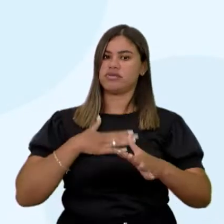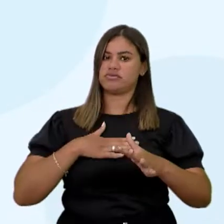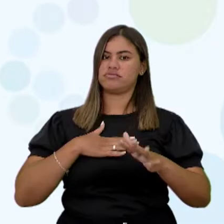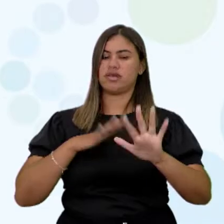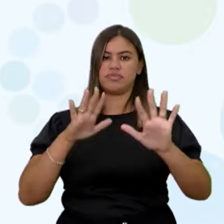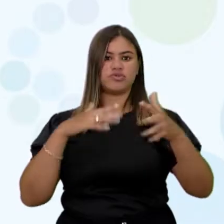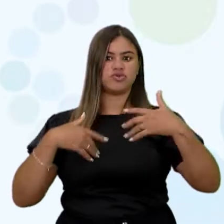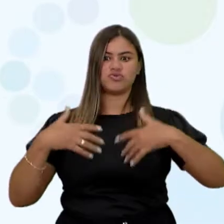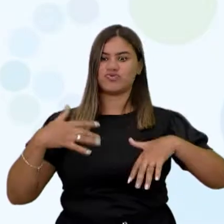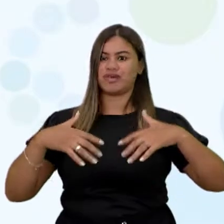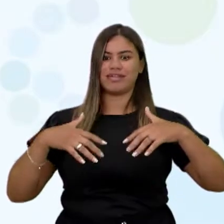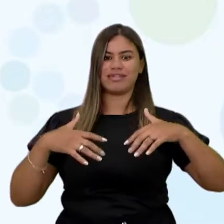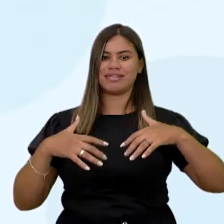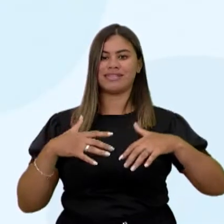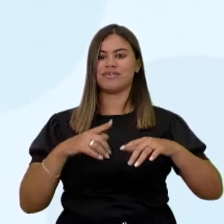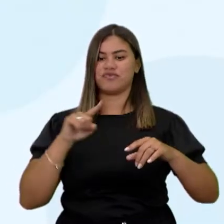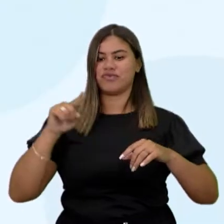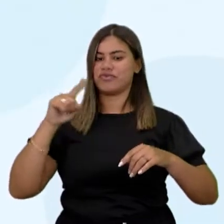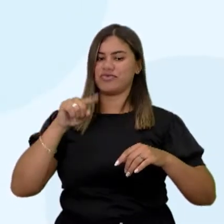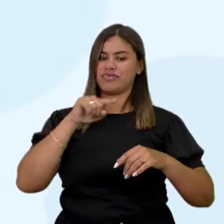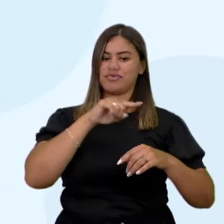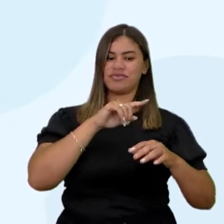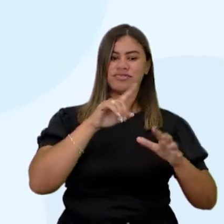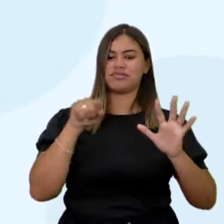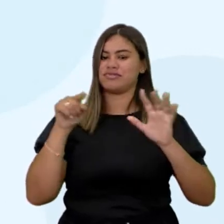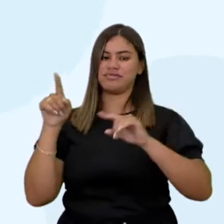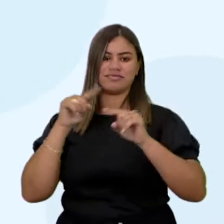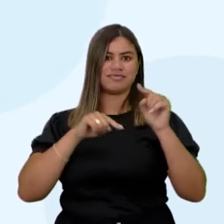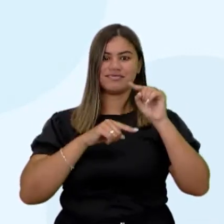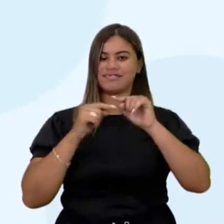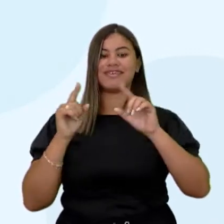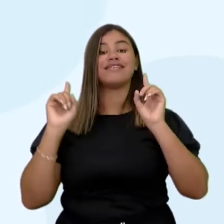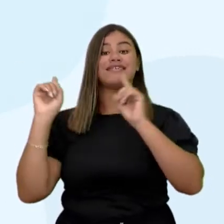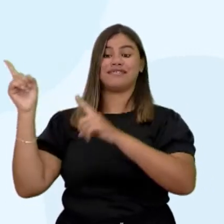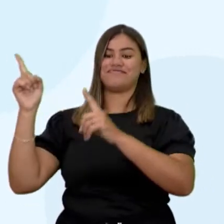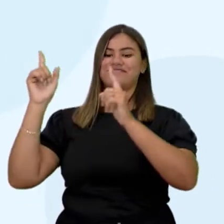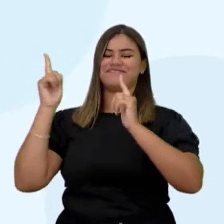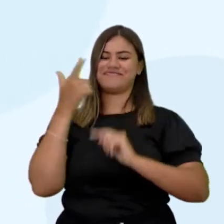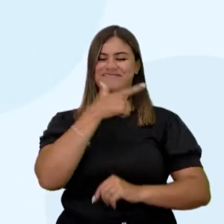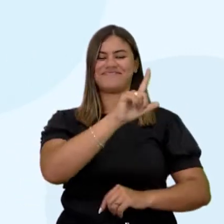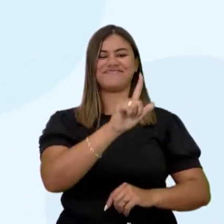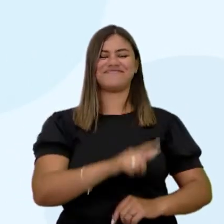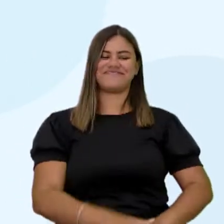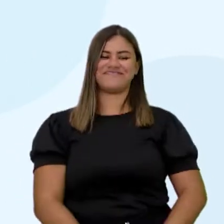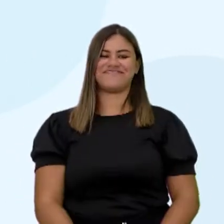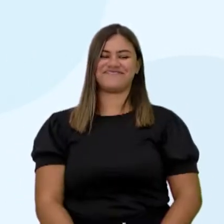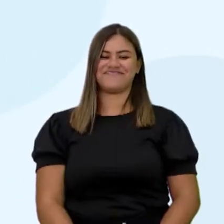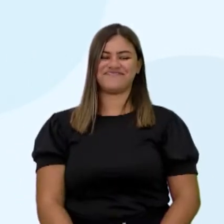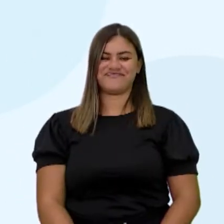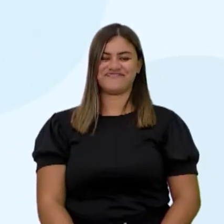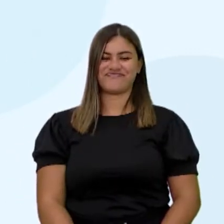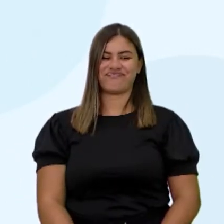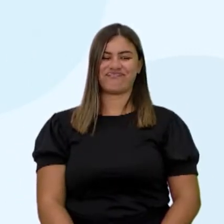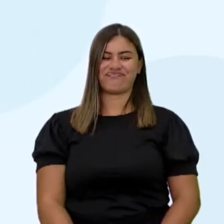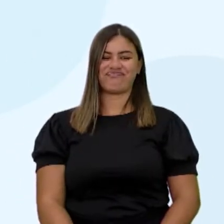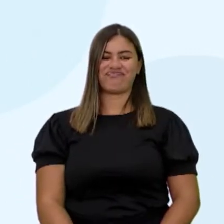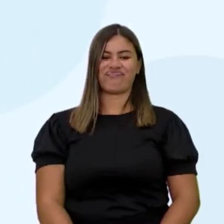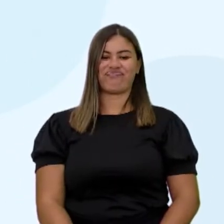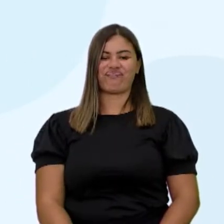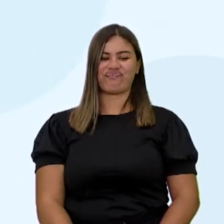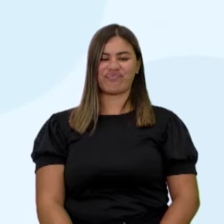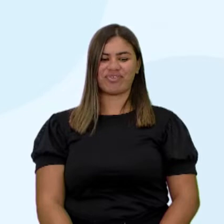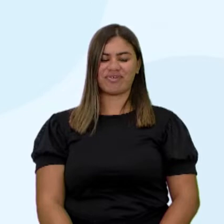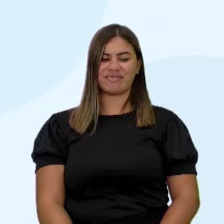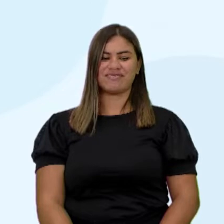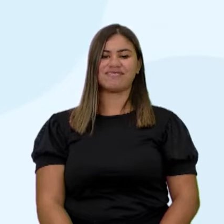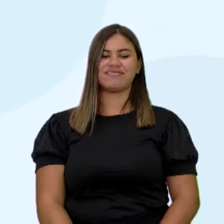meu Deus do céu, aqui, beleza. Tô voltando tudo. Olha só, deixa eu ver, puxa aqui, no canto. Caneta, em vermelho,